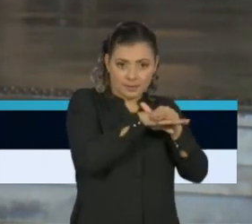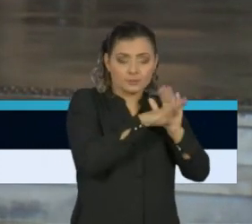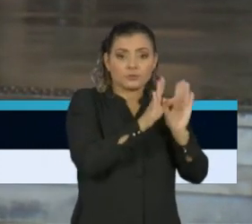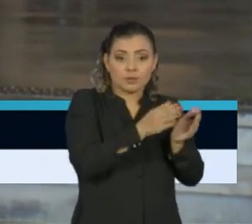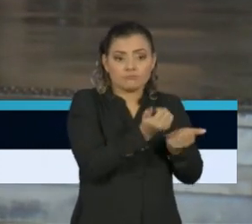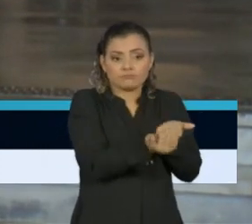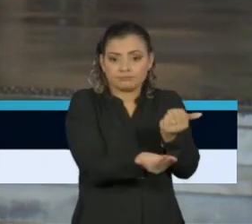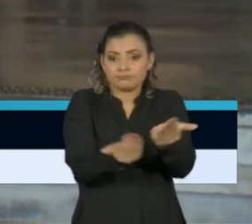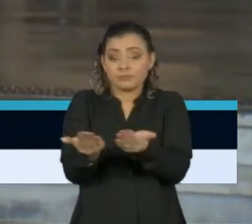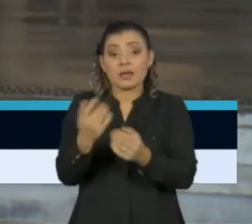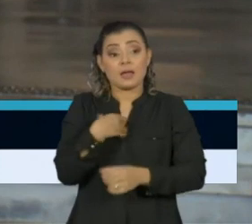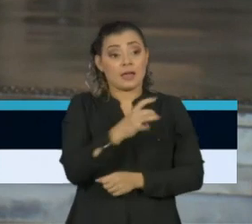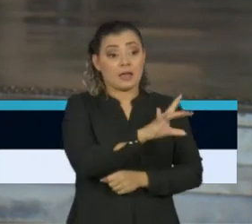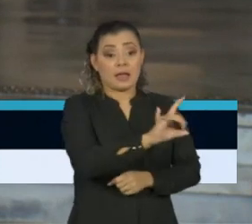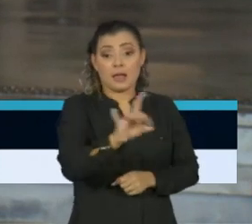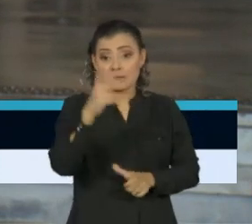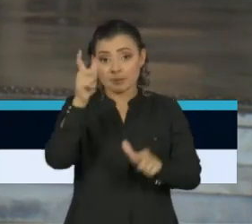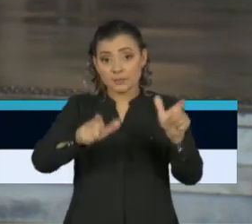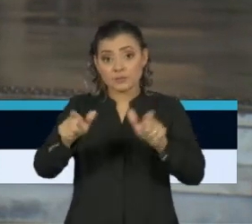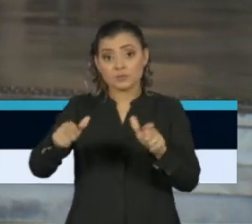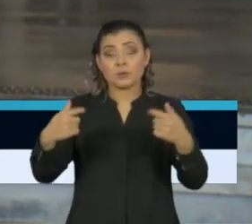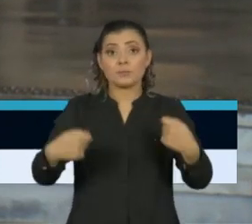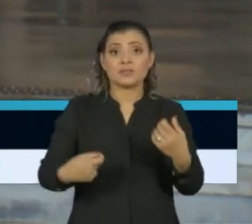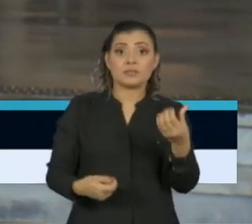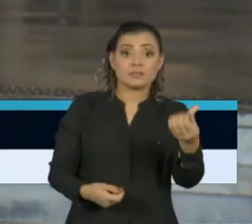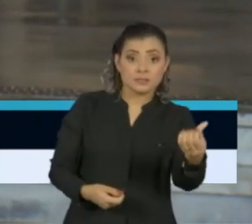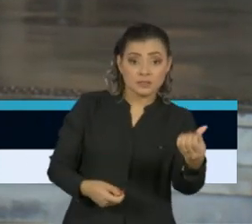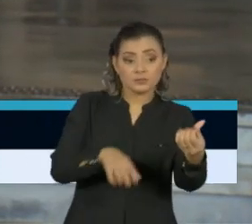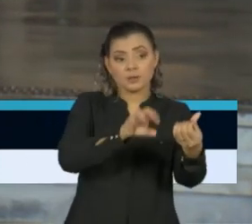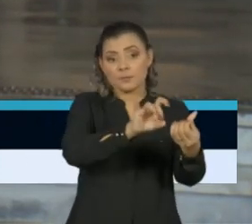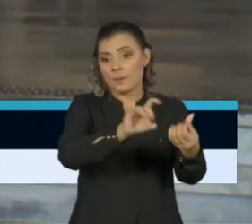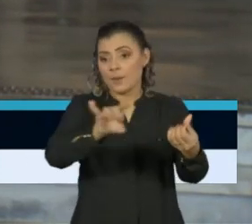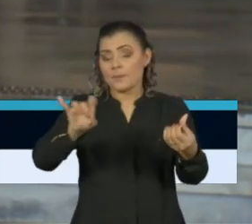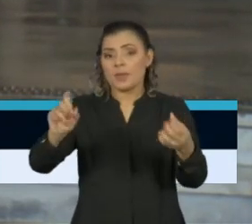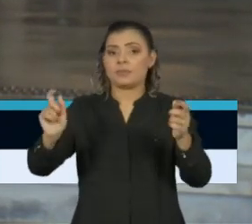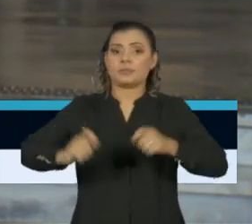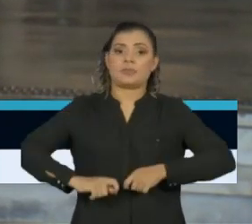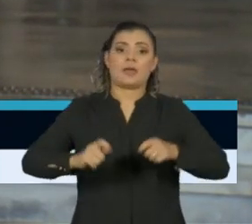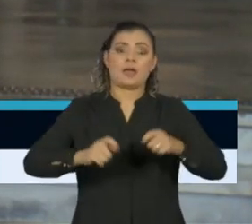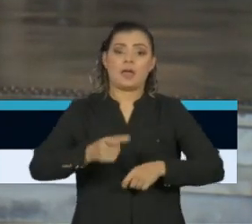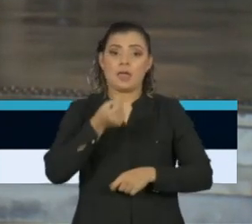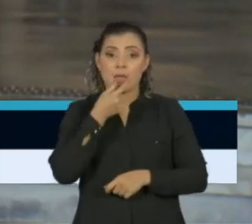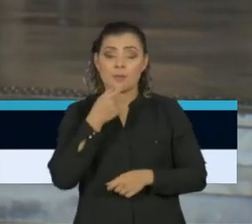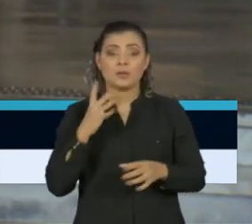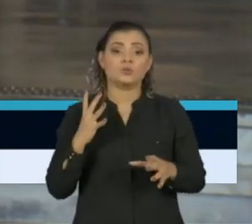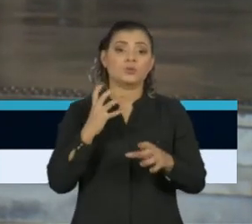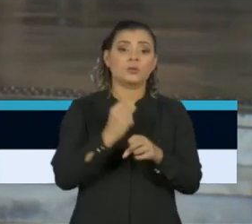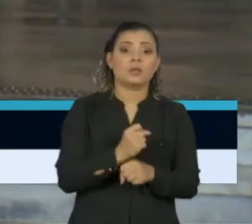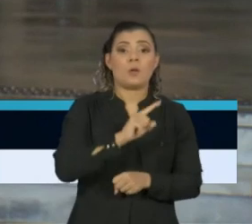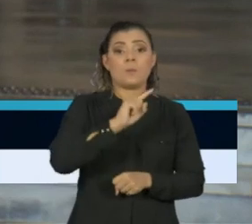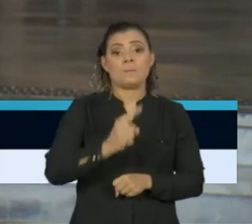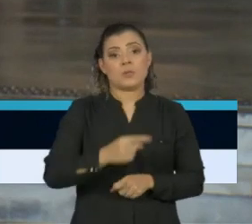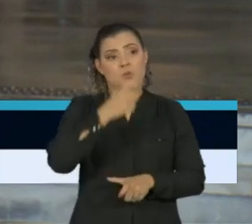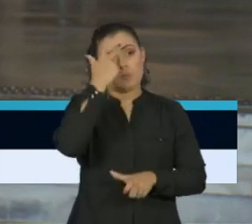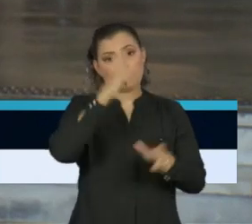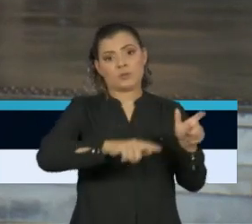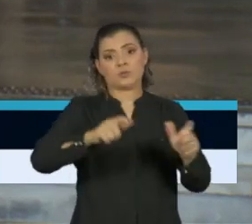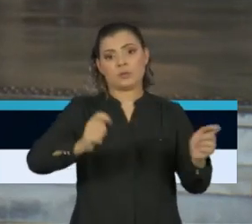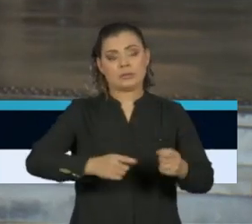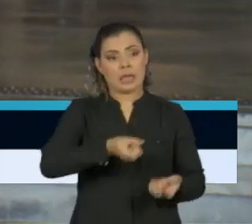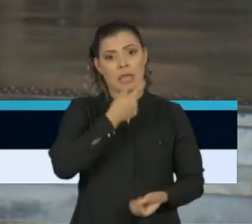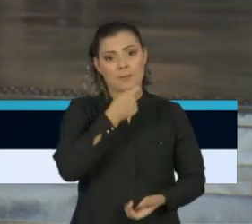Como cada paciente precisa de 6, a gente já tem, portanto, medicamento para tratar 1.000